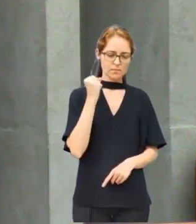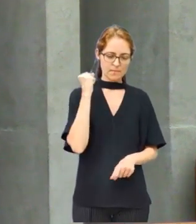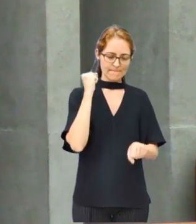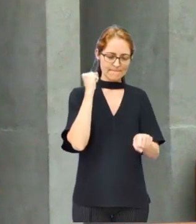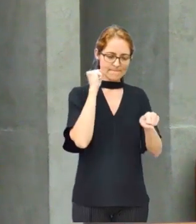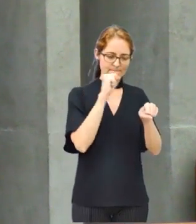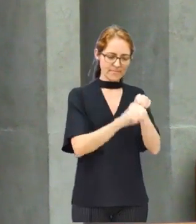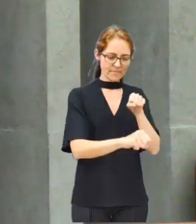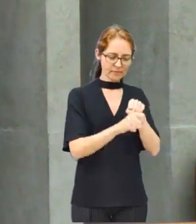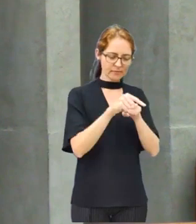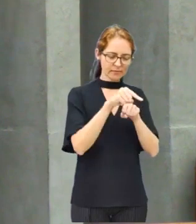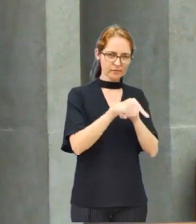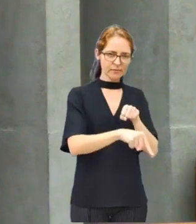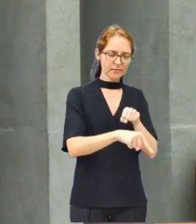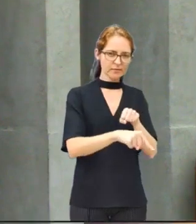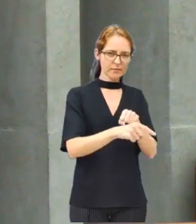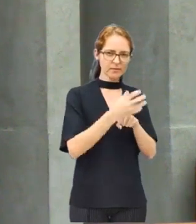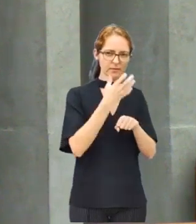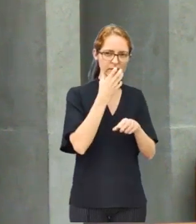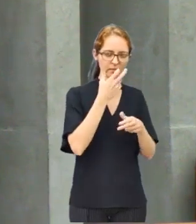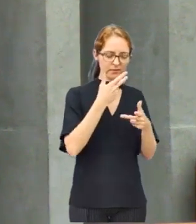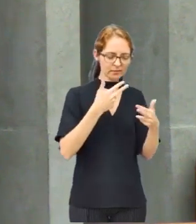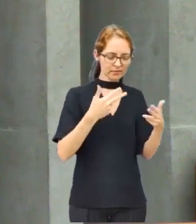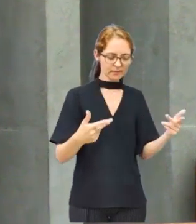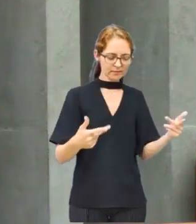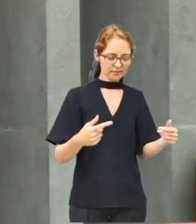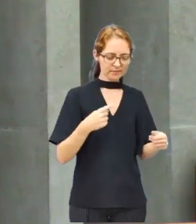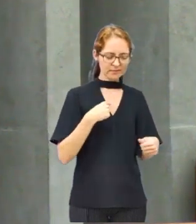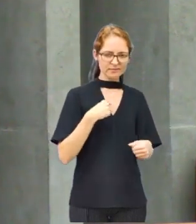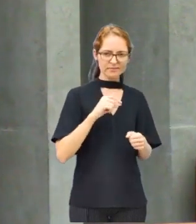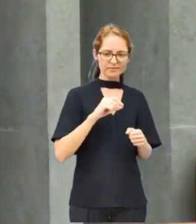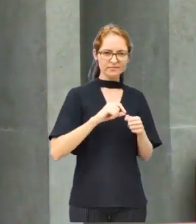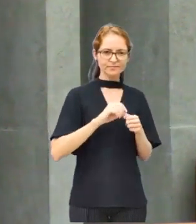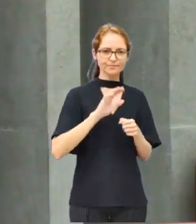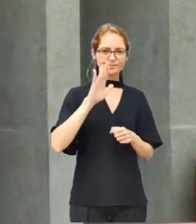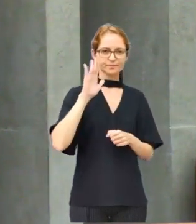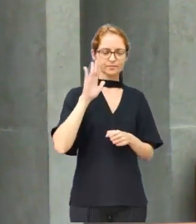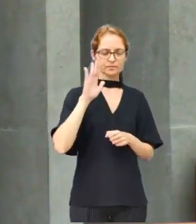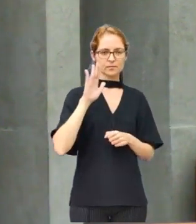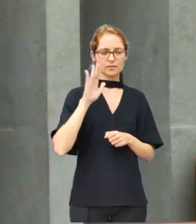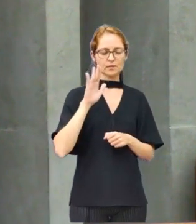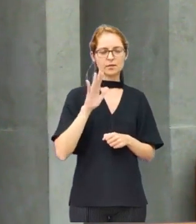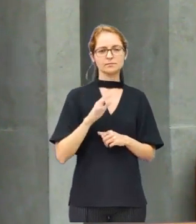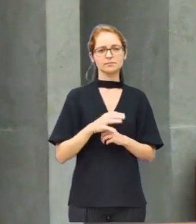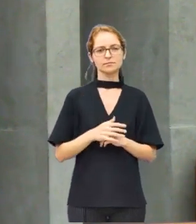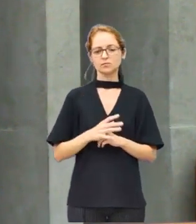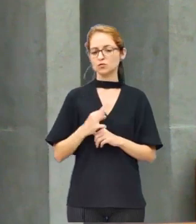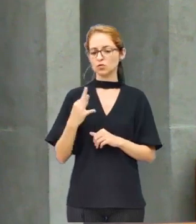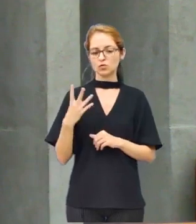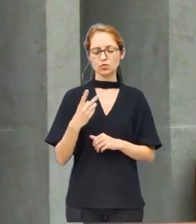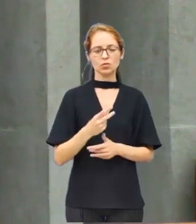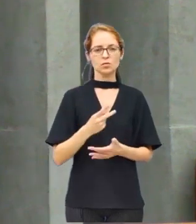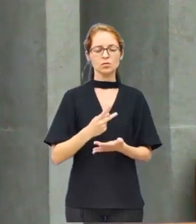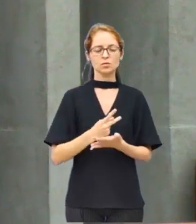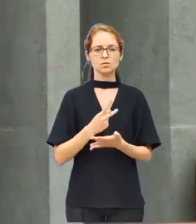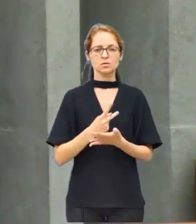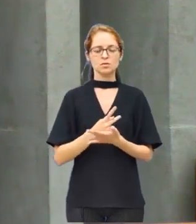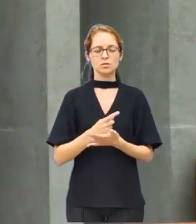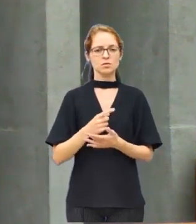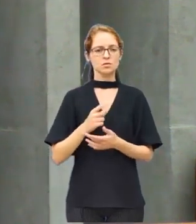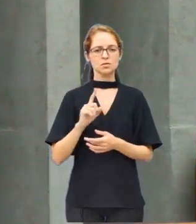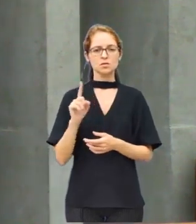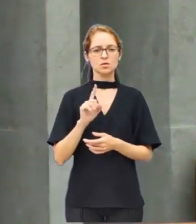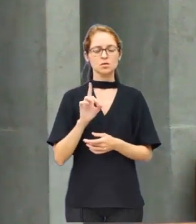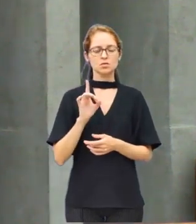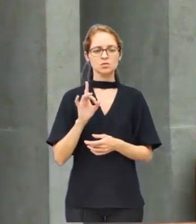fizeram votos. Diante de tudo aquilo ali, não só Jonas sabia quem era Deus, mas aqueles homens agora